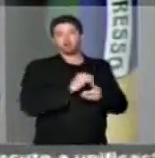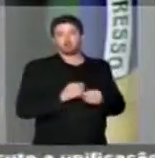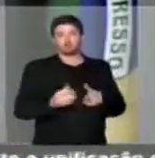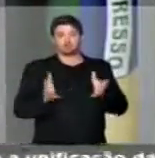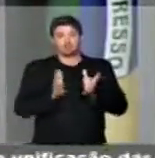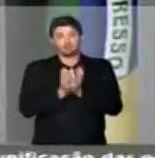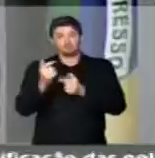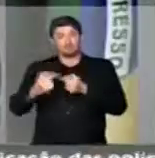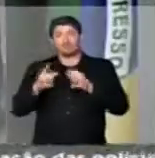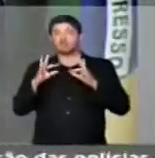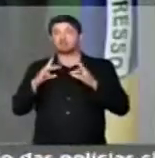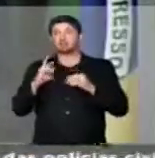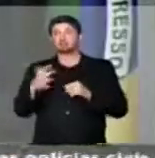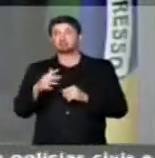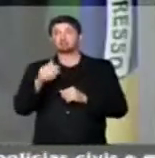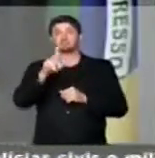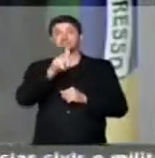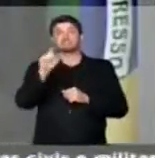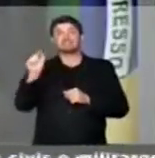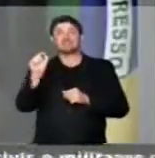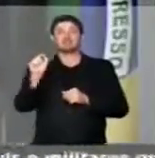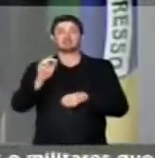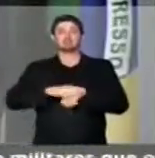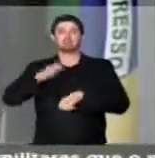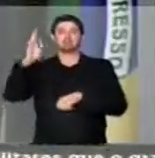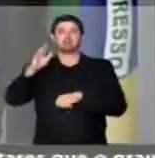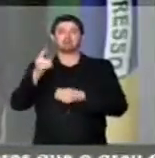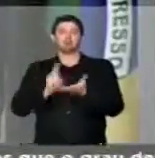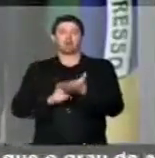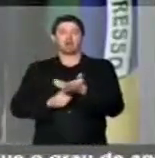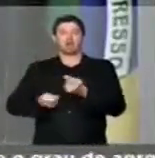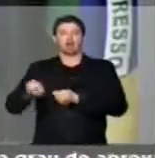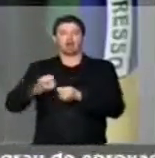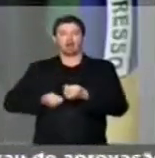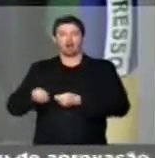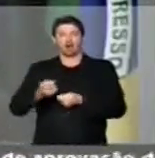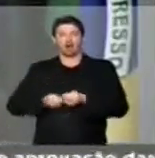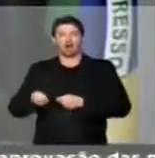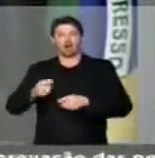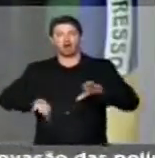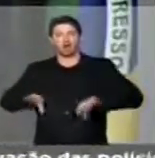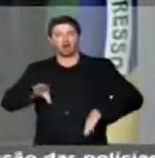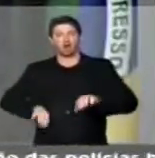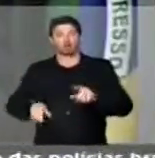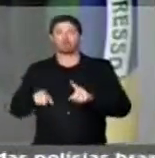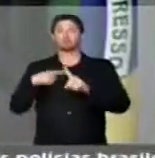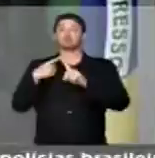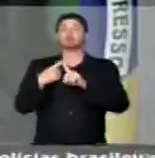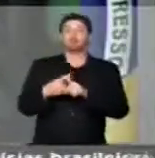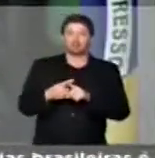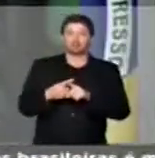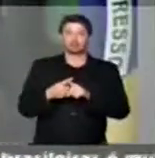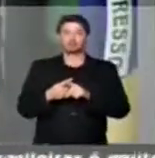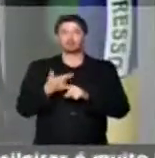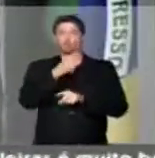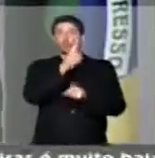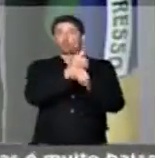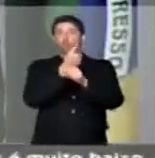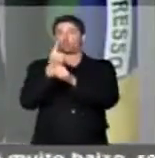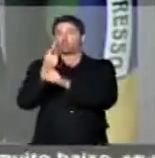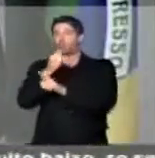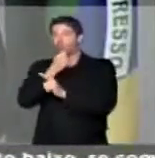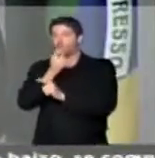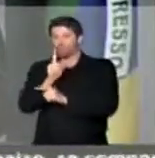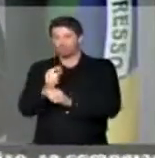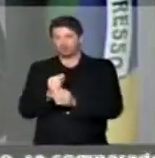está envolvido em mais de 100 esquemas de corrupção, fora os que ainda não foram